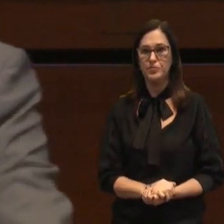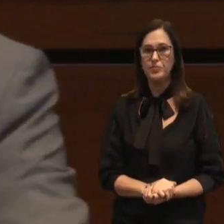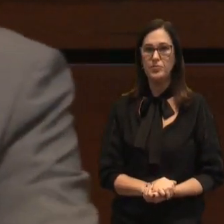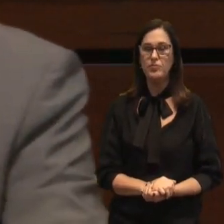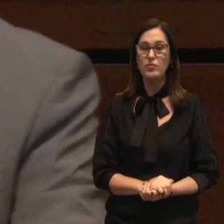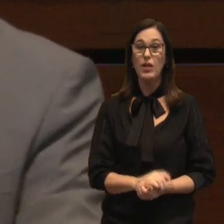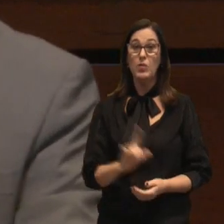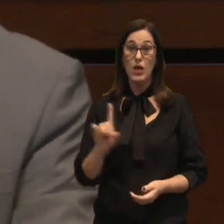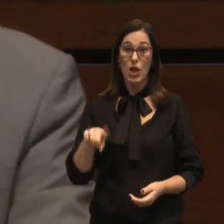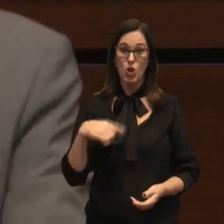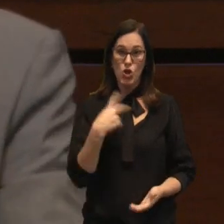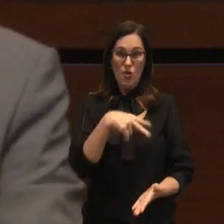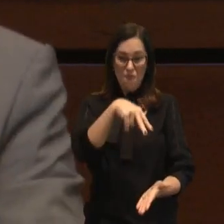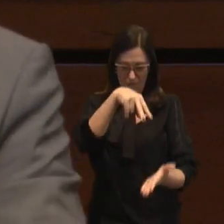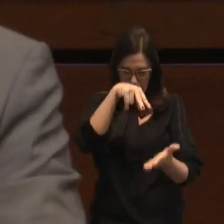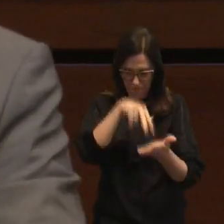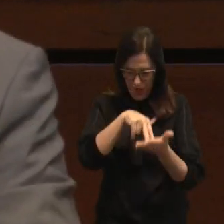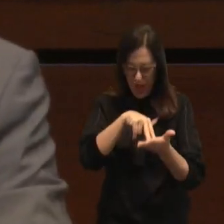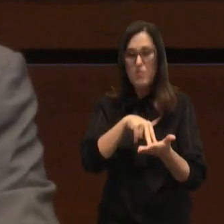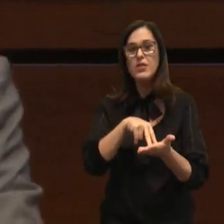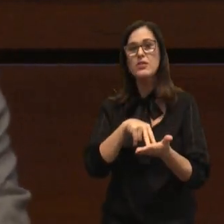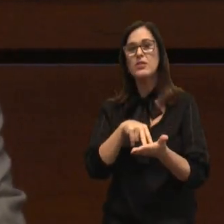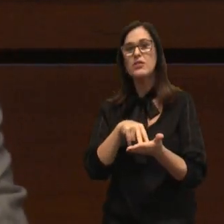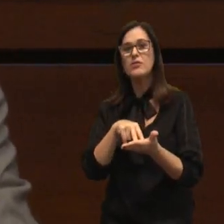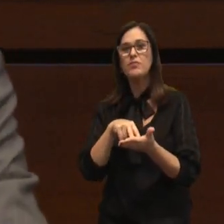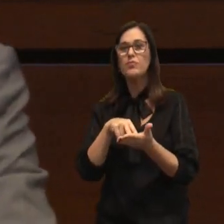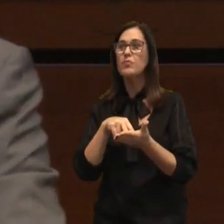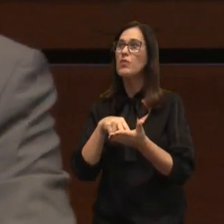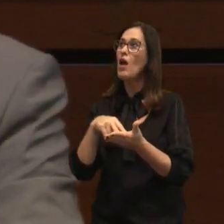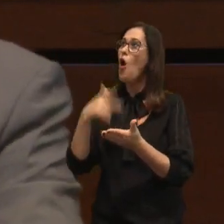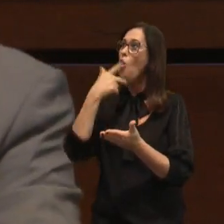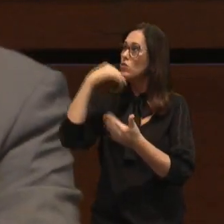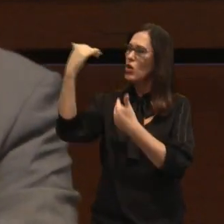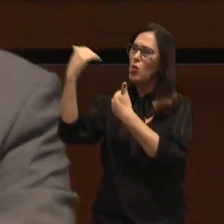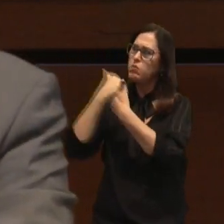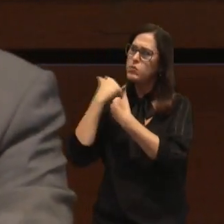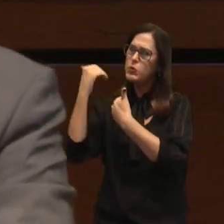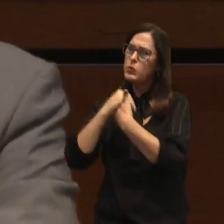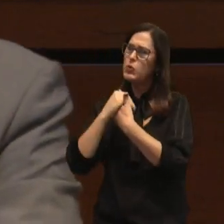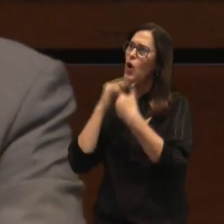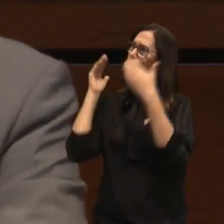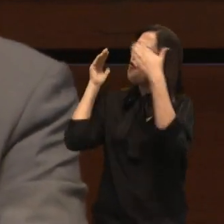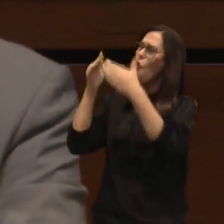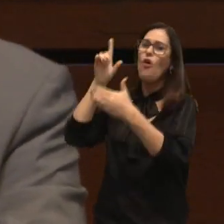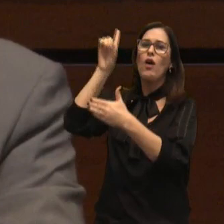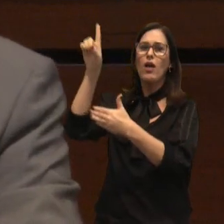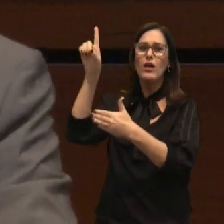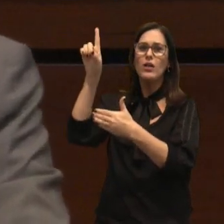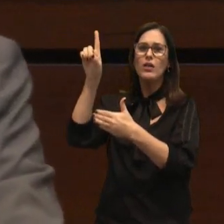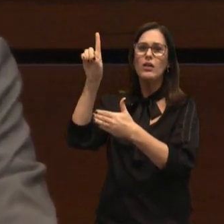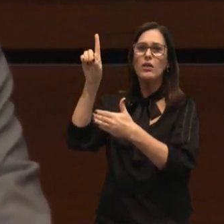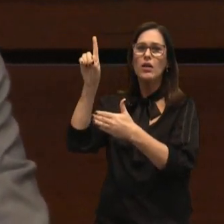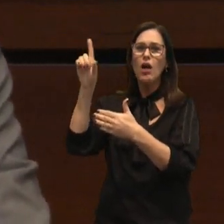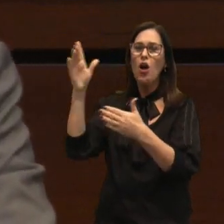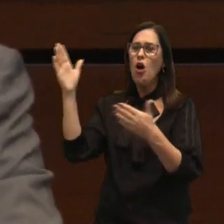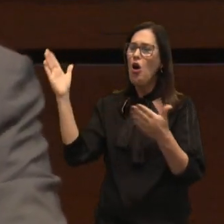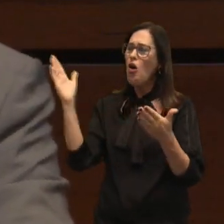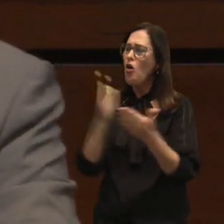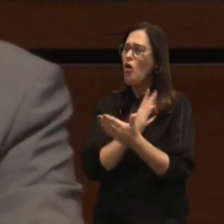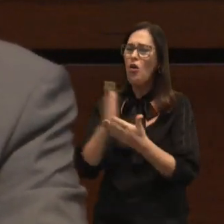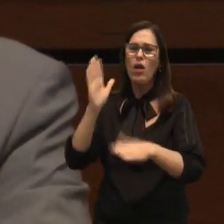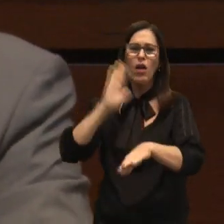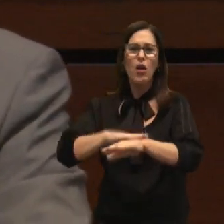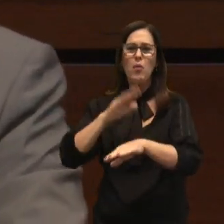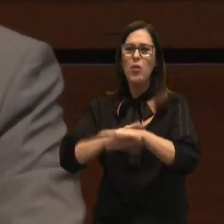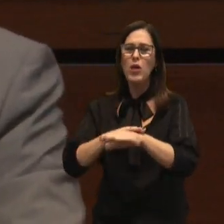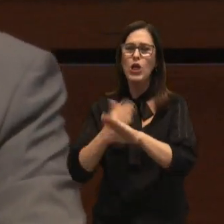para que estejamos firmes, orientados pelo Senhor, em nosso foco, seja qual situação for,